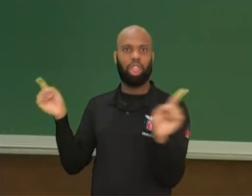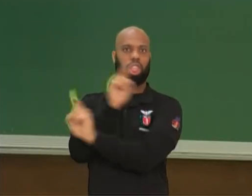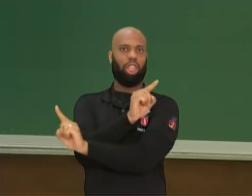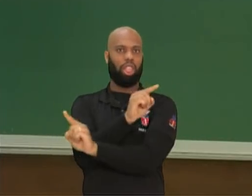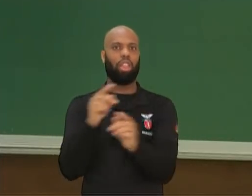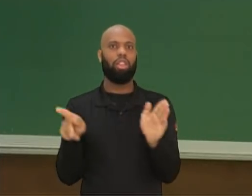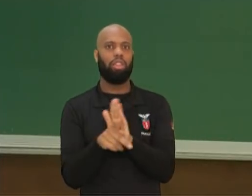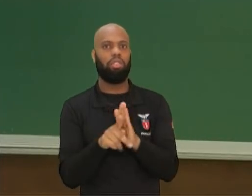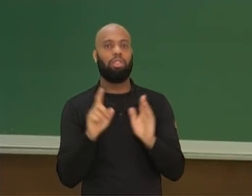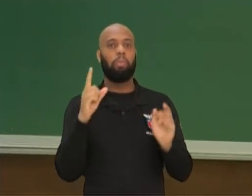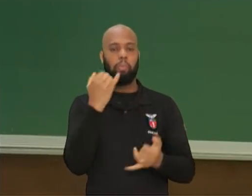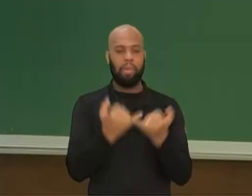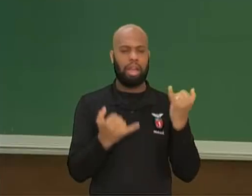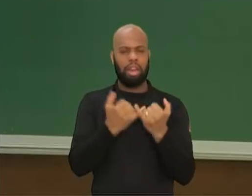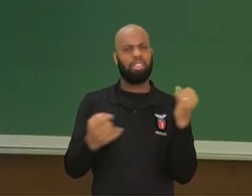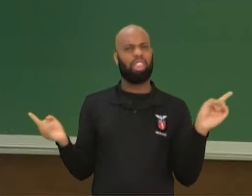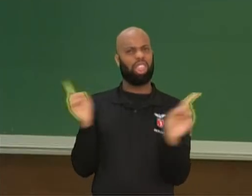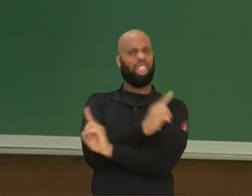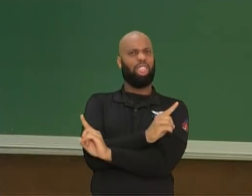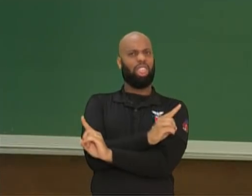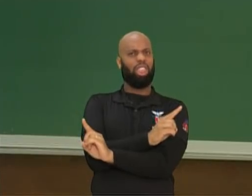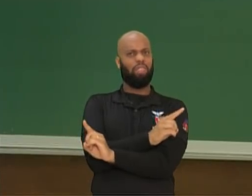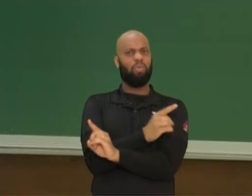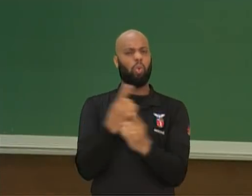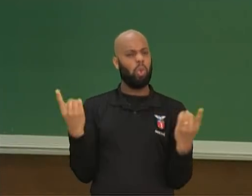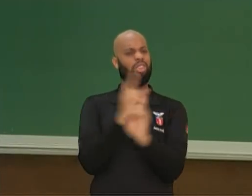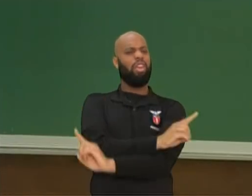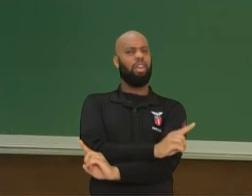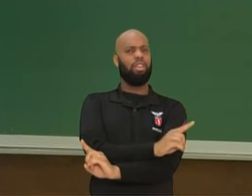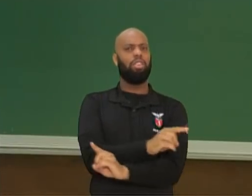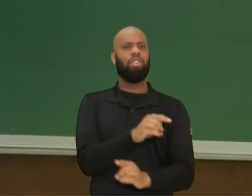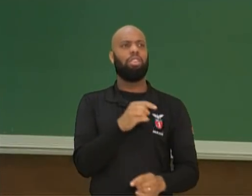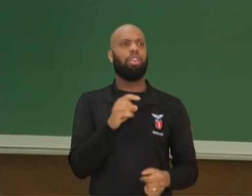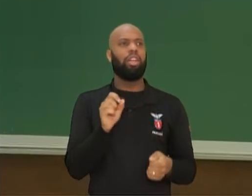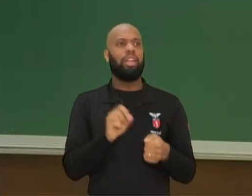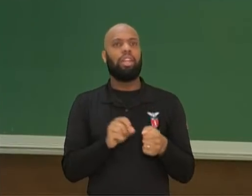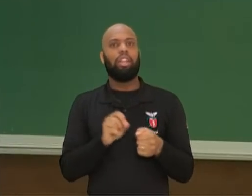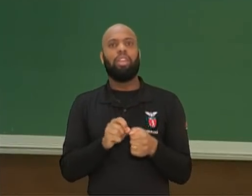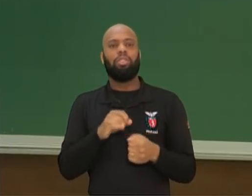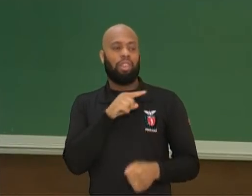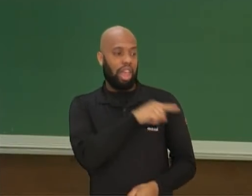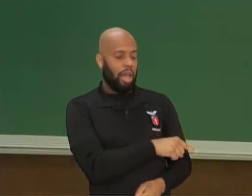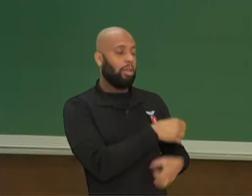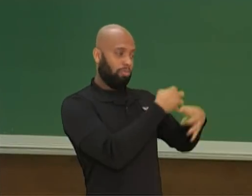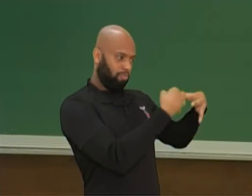essa ideia de oposição, ou seja, ela vai frustrar a oração,